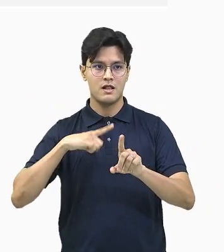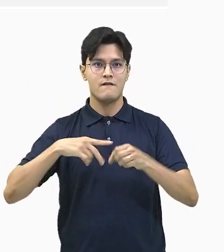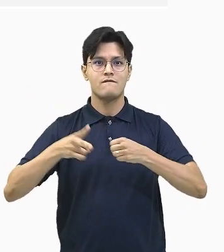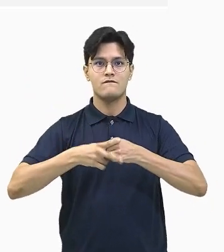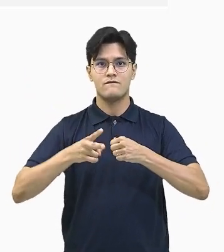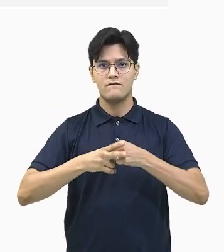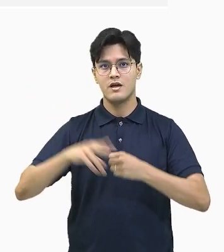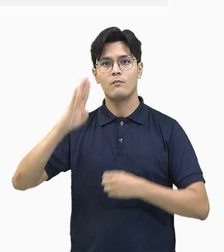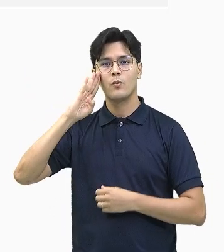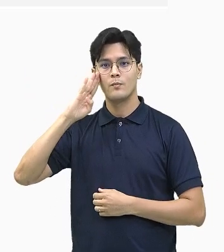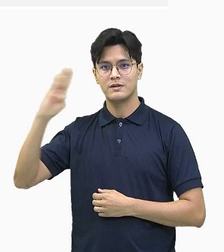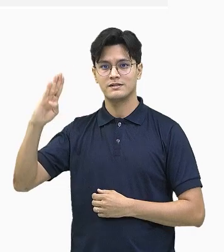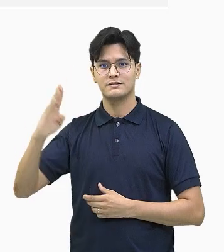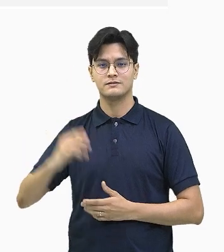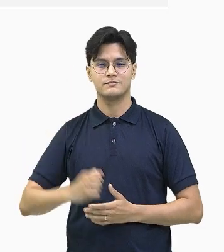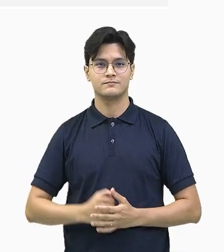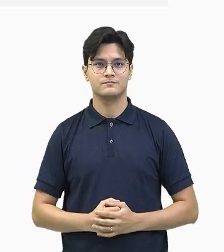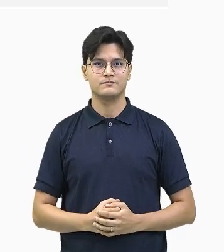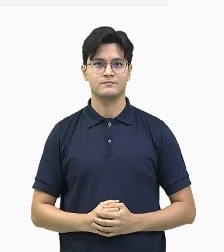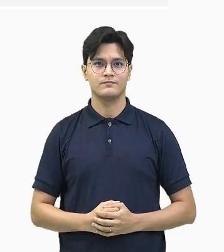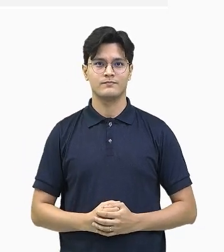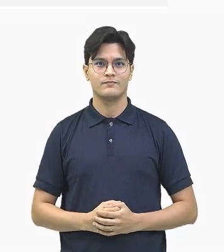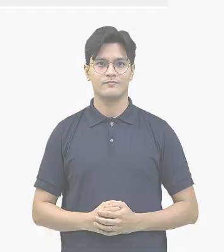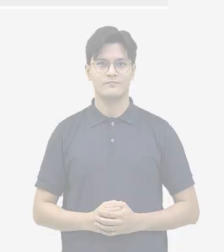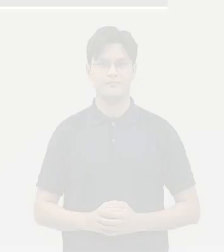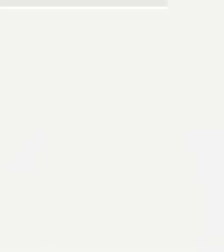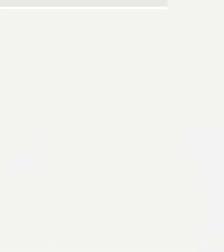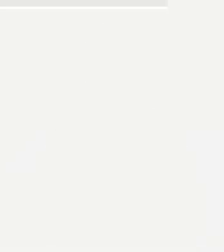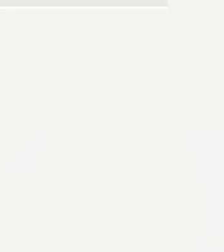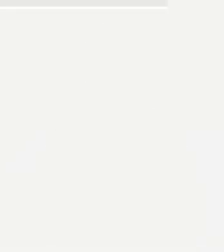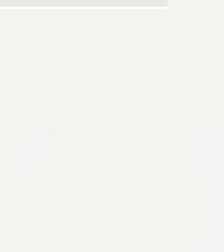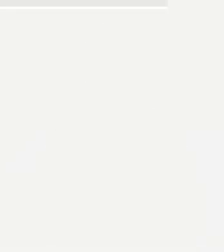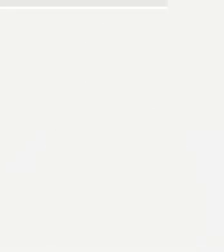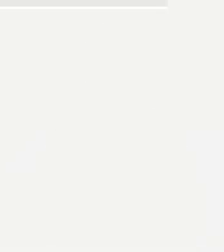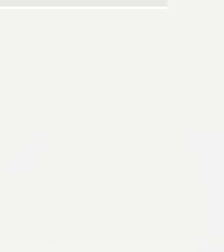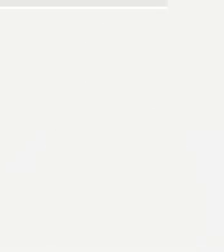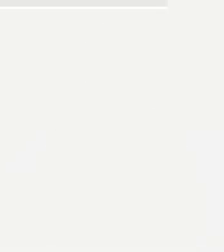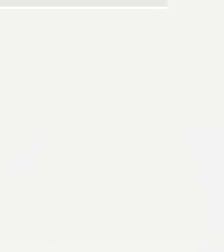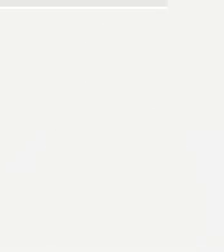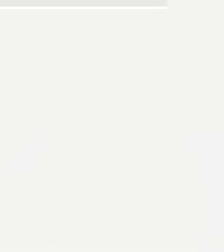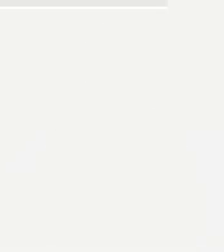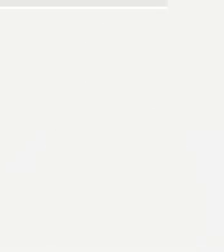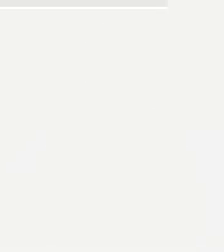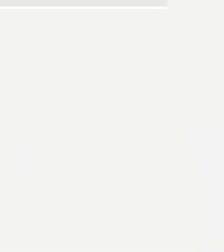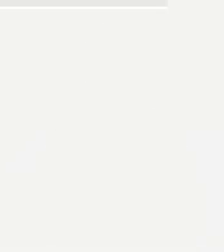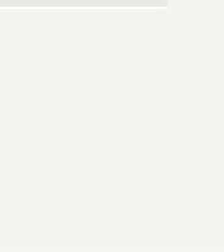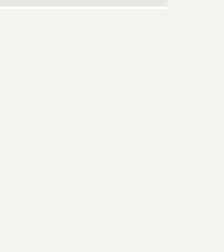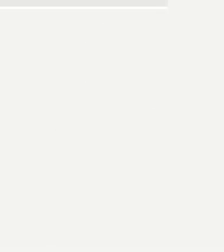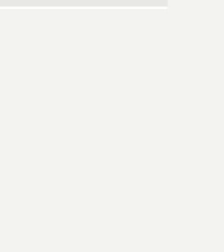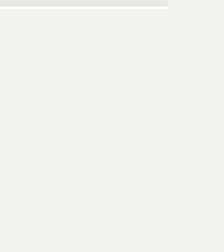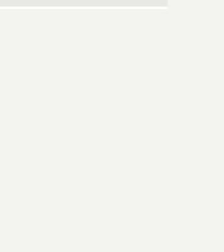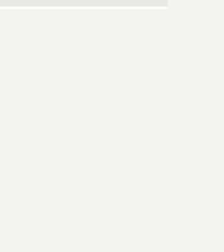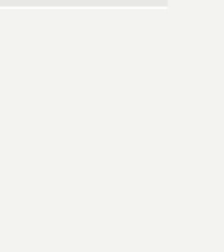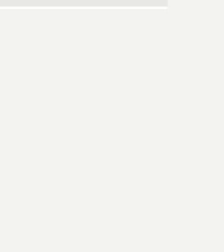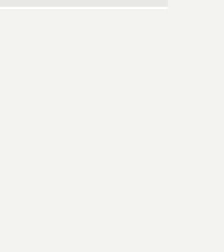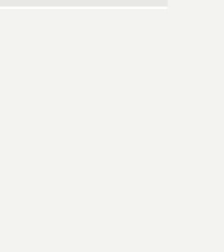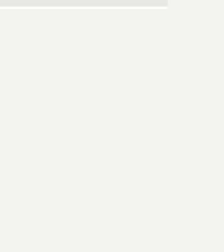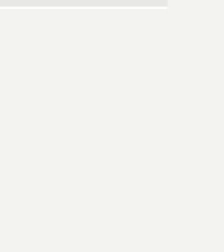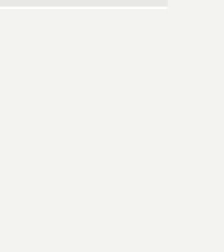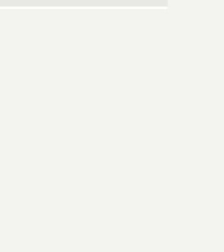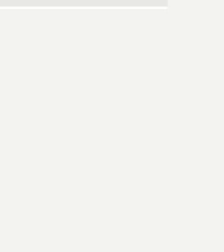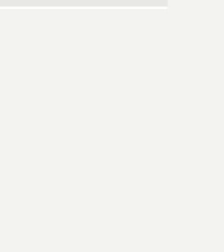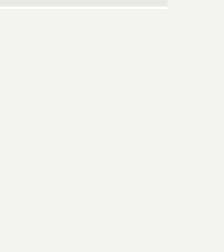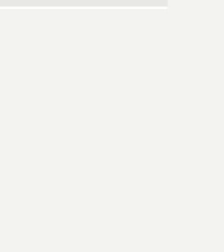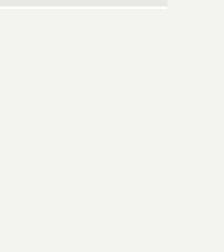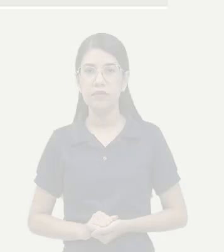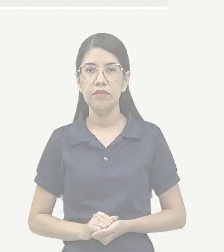sujeito vai ser os pronomes pessoais, I, he, she, it, you, we e they. Então, vou ter o sujeito,